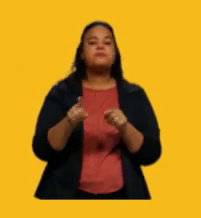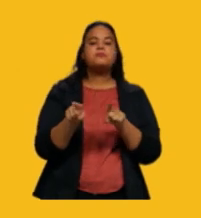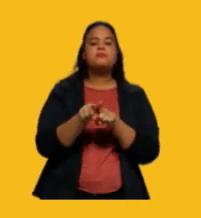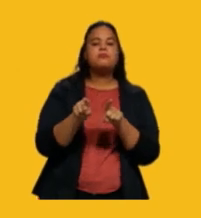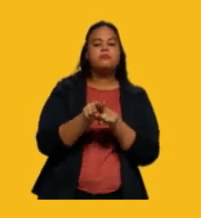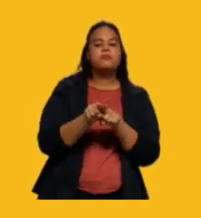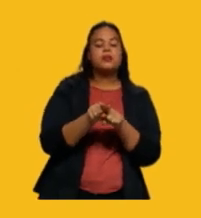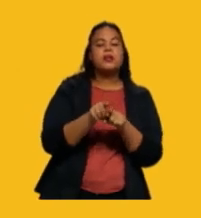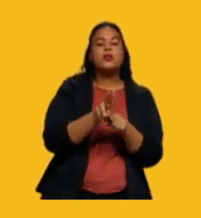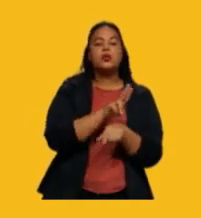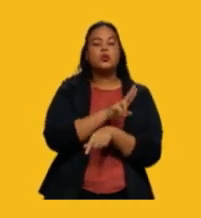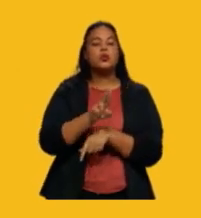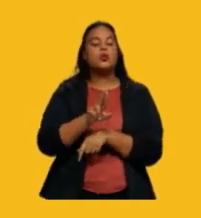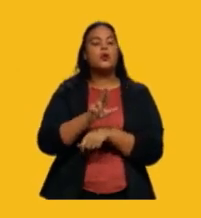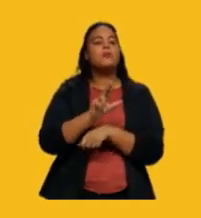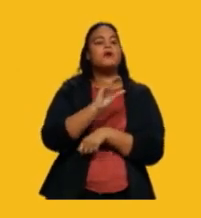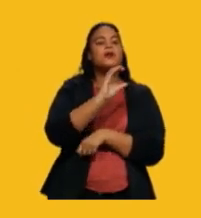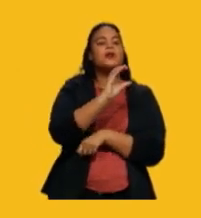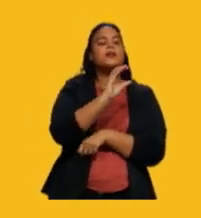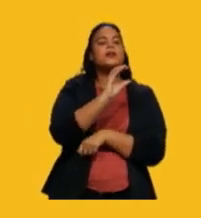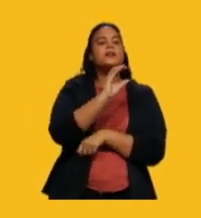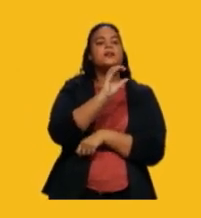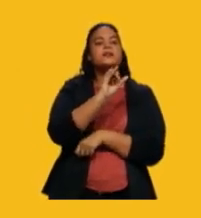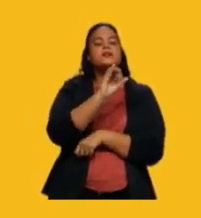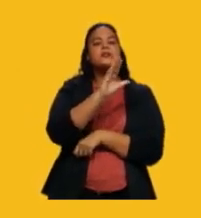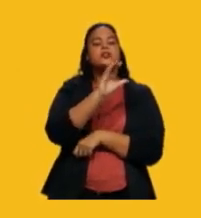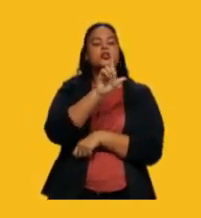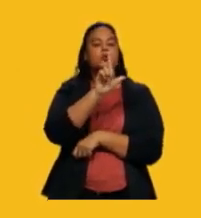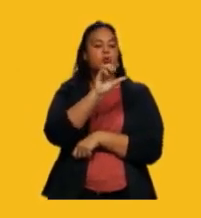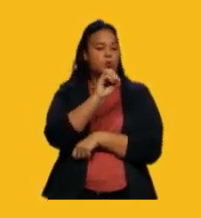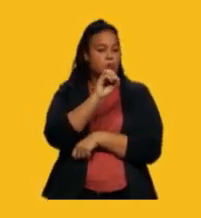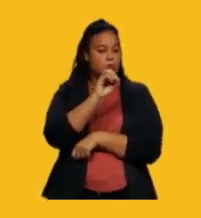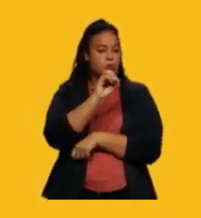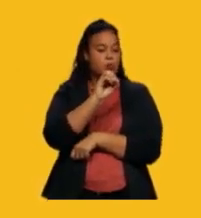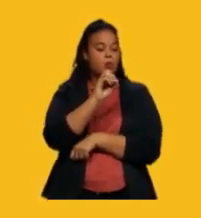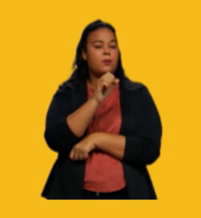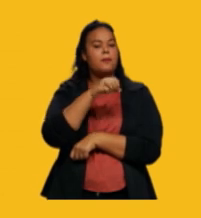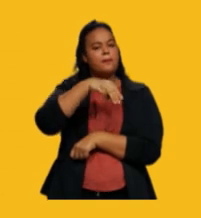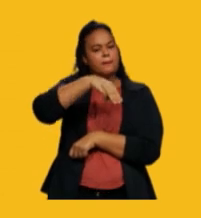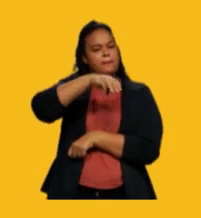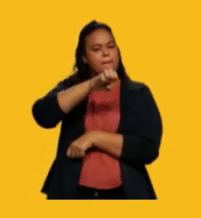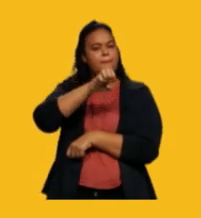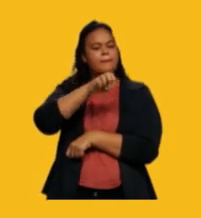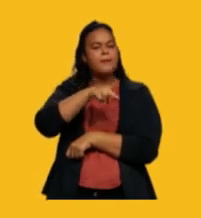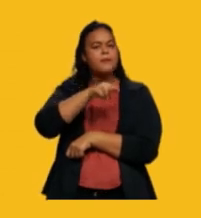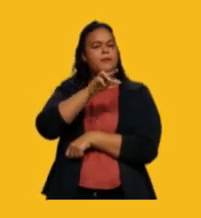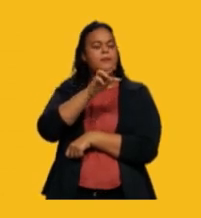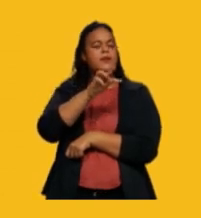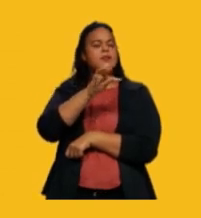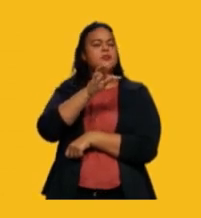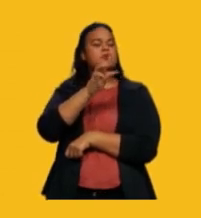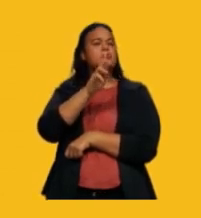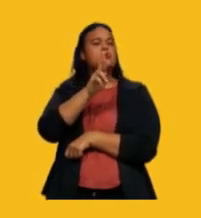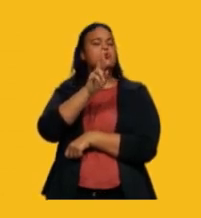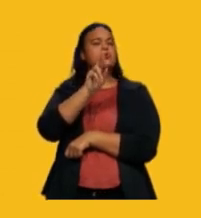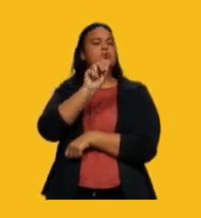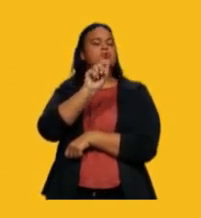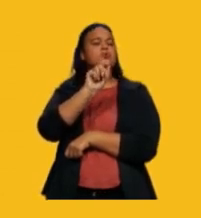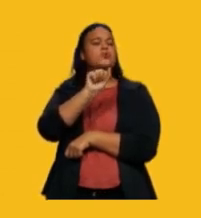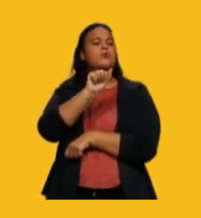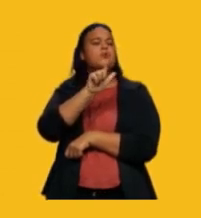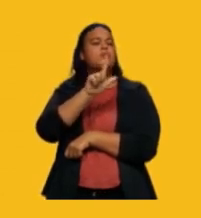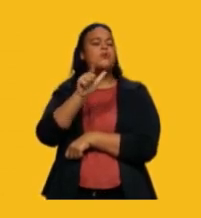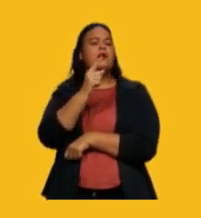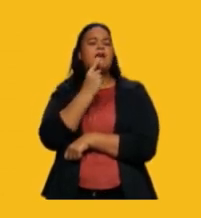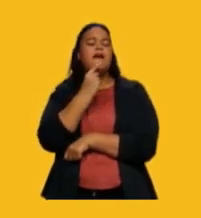de ciclo menstrual. Essa menstruação, ela ocorre pela ação dos